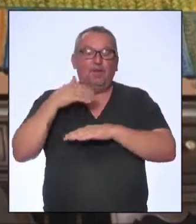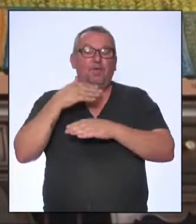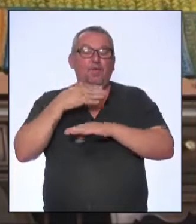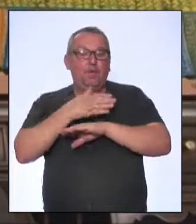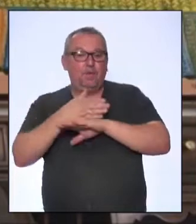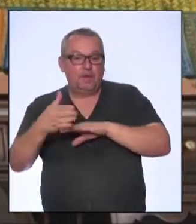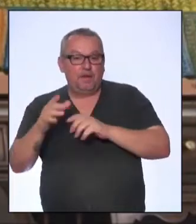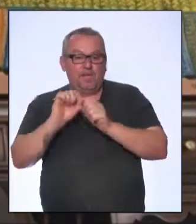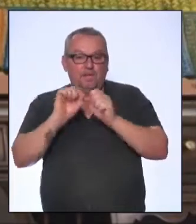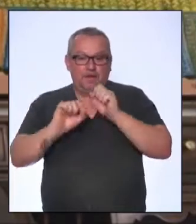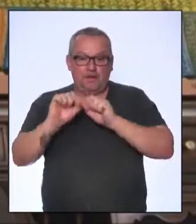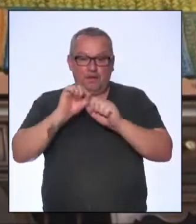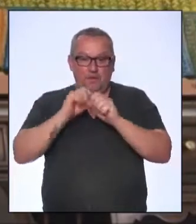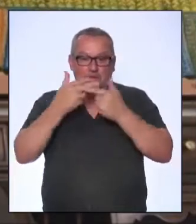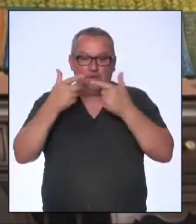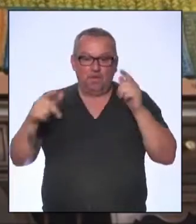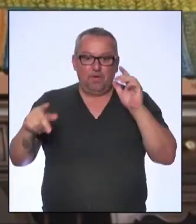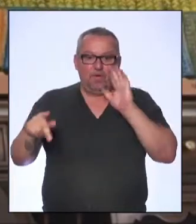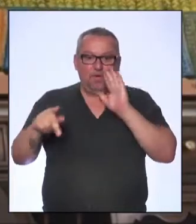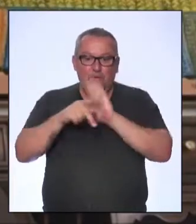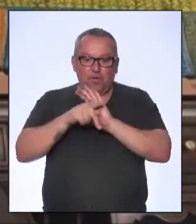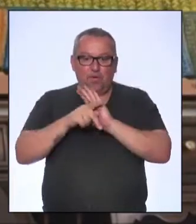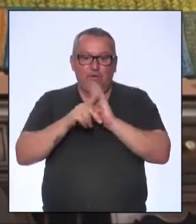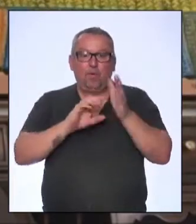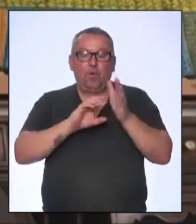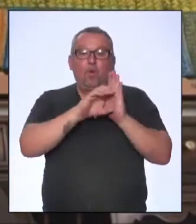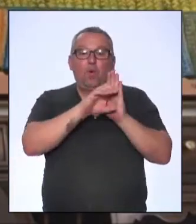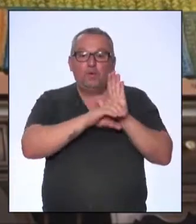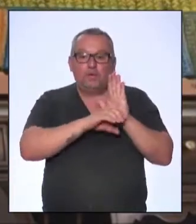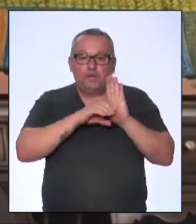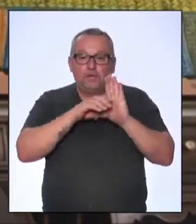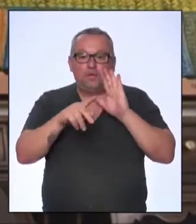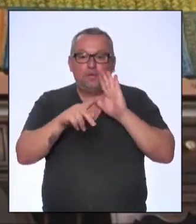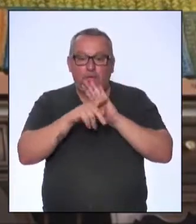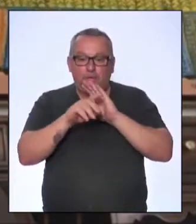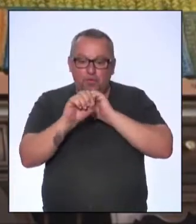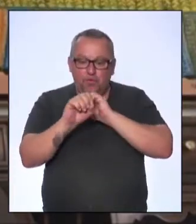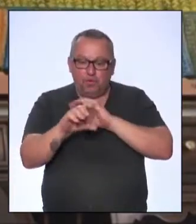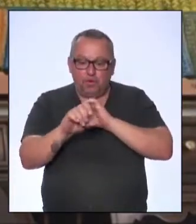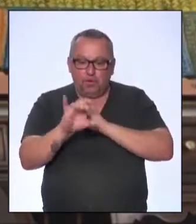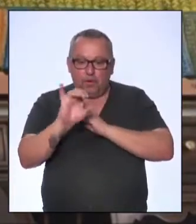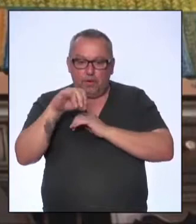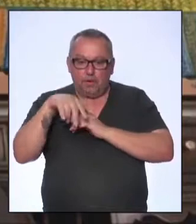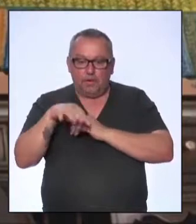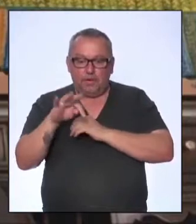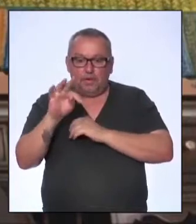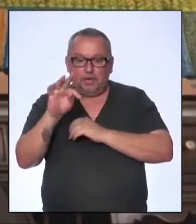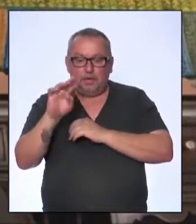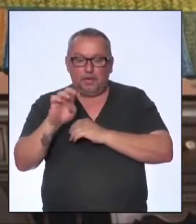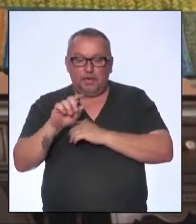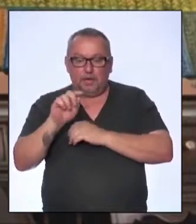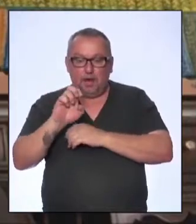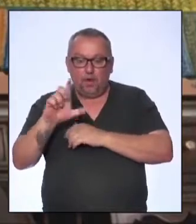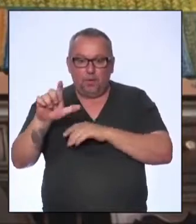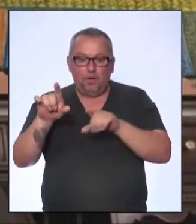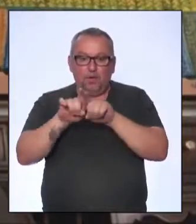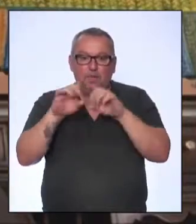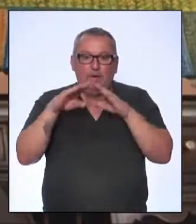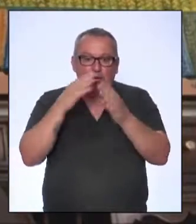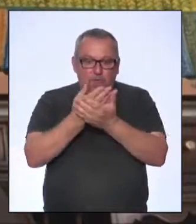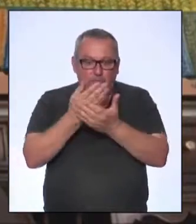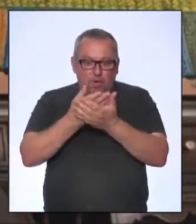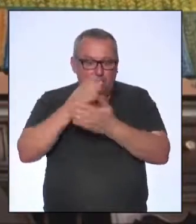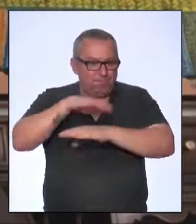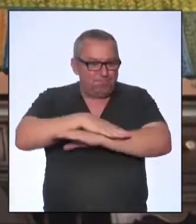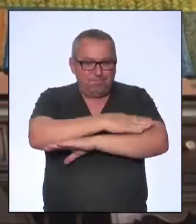fazendo algumas considerações sobre o próprio conceito de educação integral e escola de tempo integral, que, por incrível